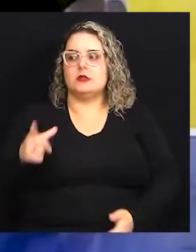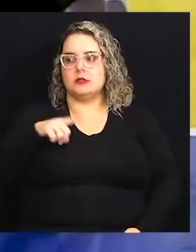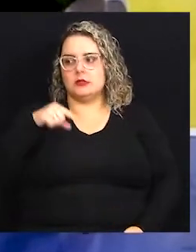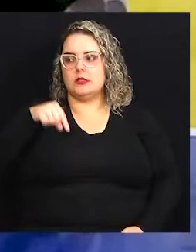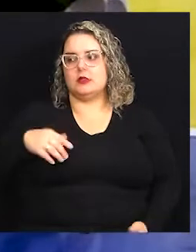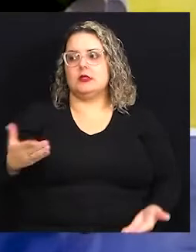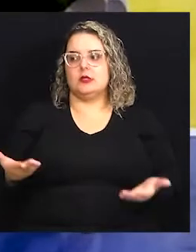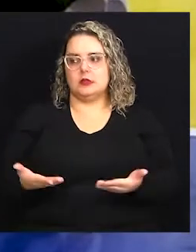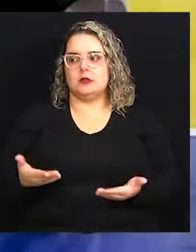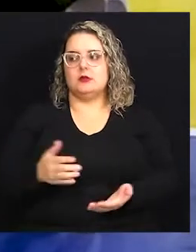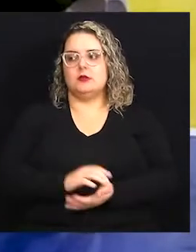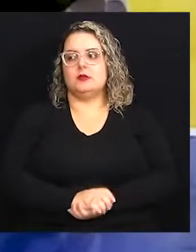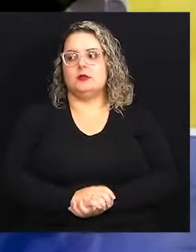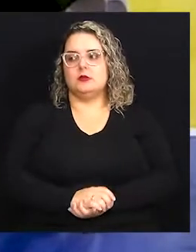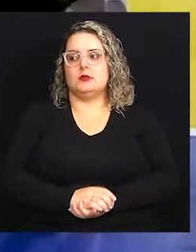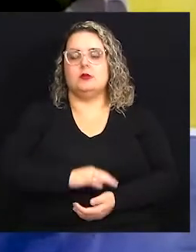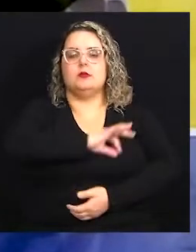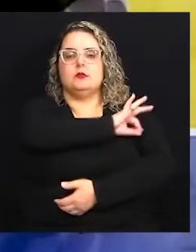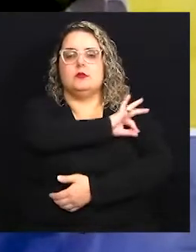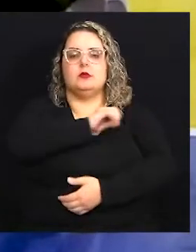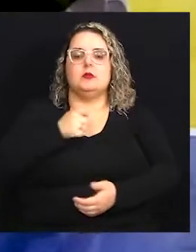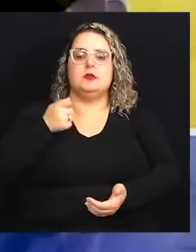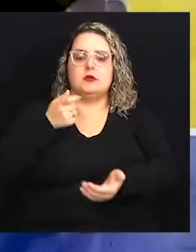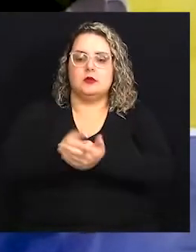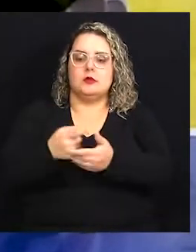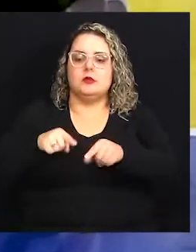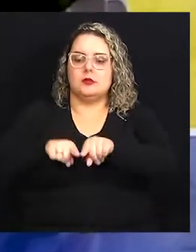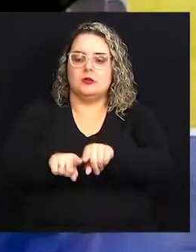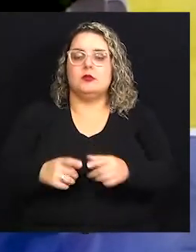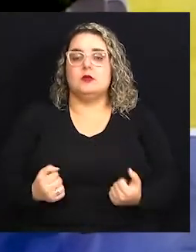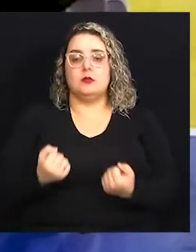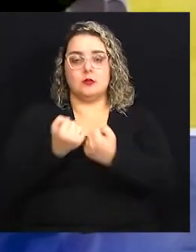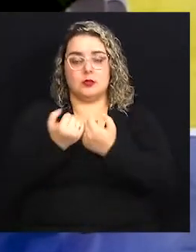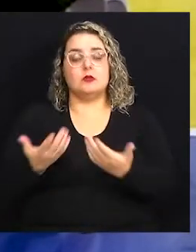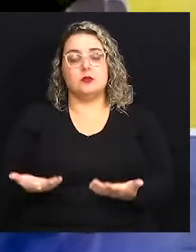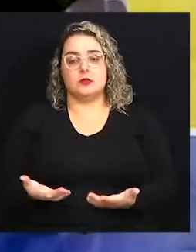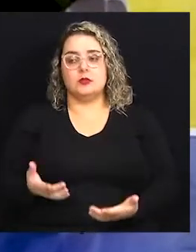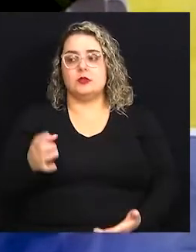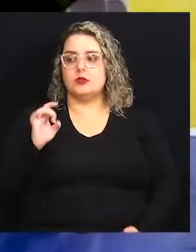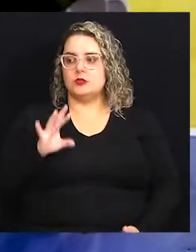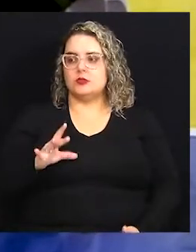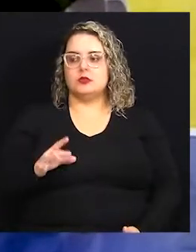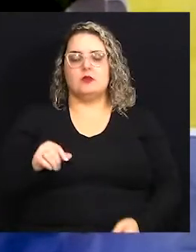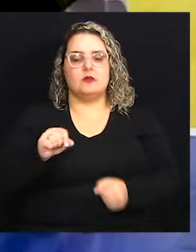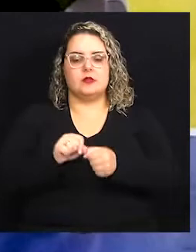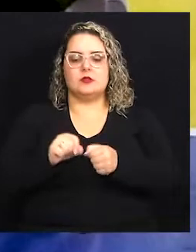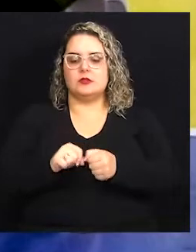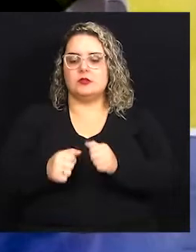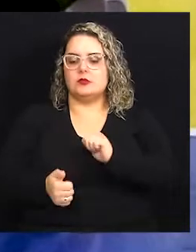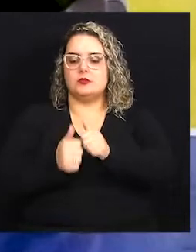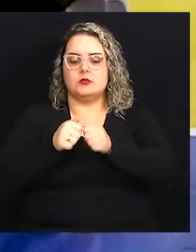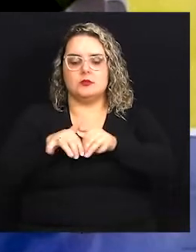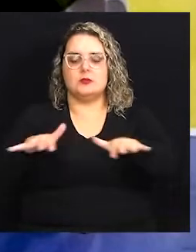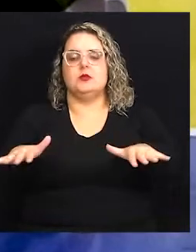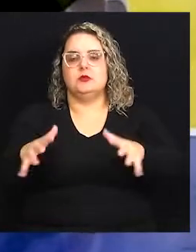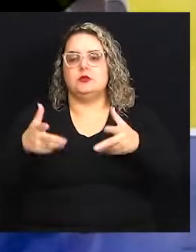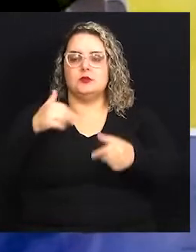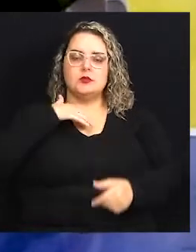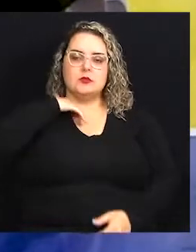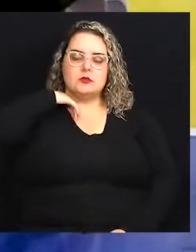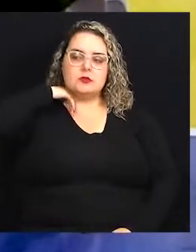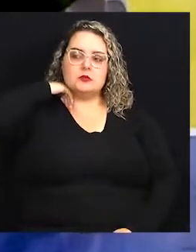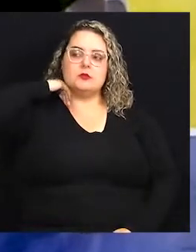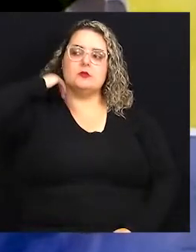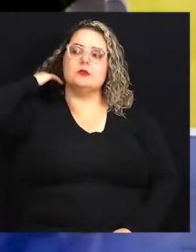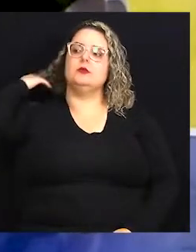né? Prefeitura e patrocinadores e apoiadores. Então isso é uma coisa, isso aí só tende a fazer o esporte crescer de uma forma geral, não só puxando